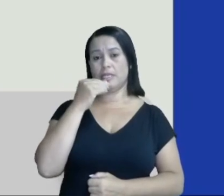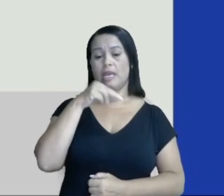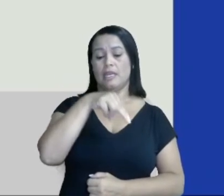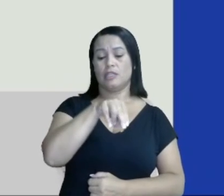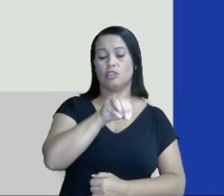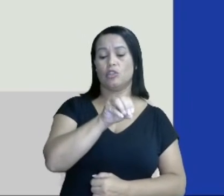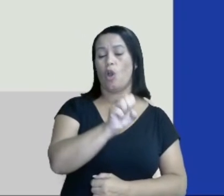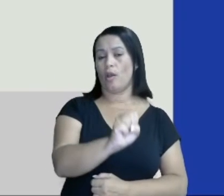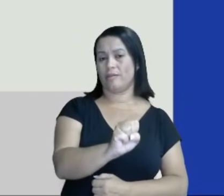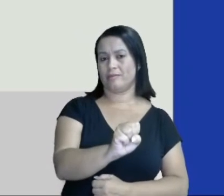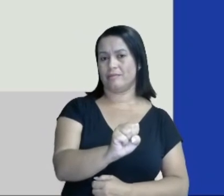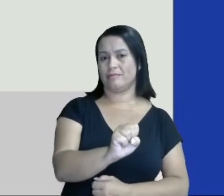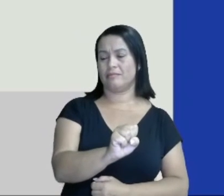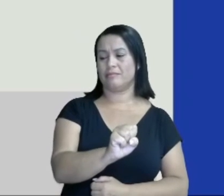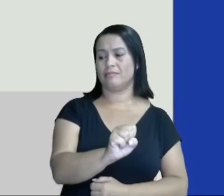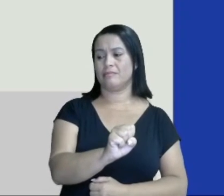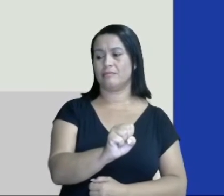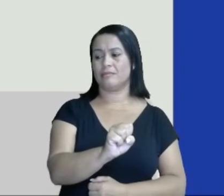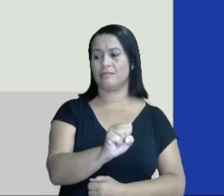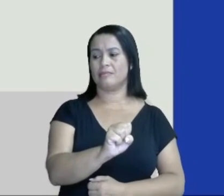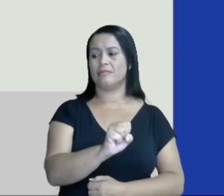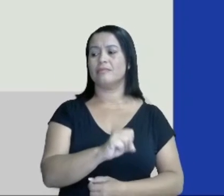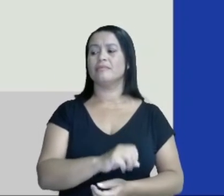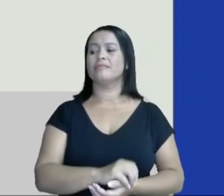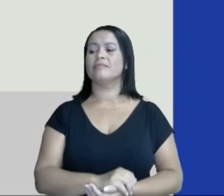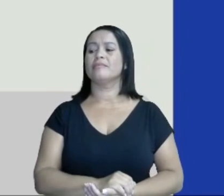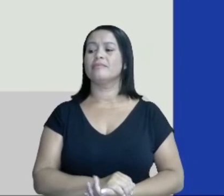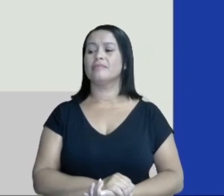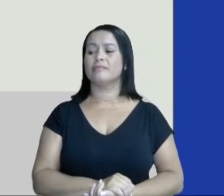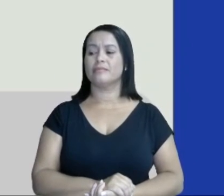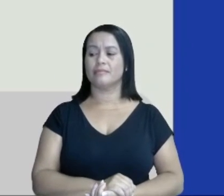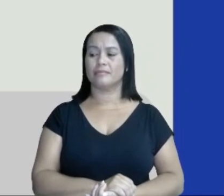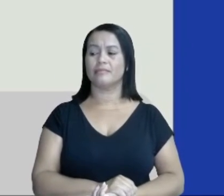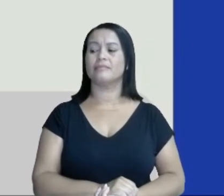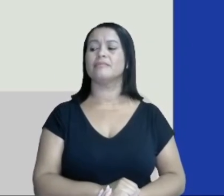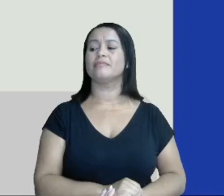primeira resposta. Então assim que